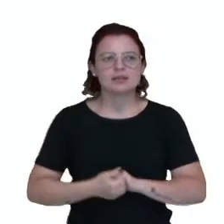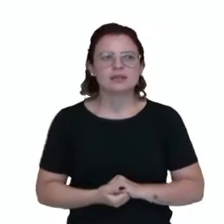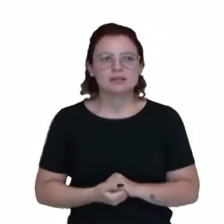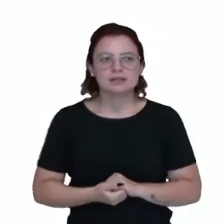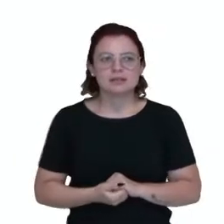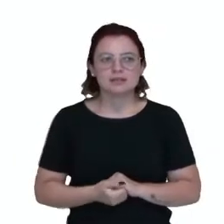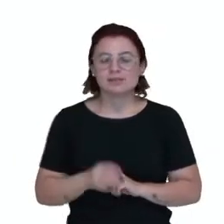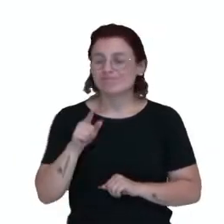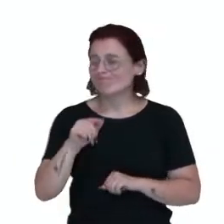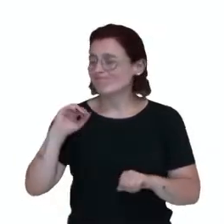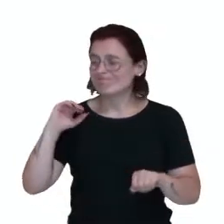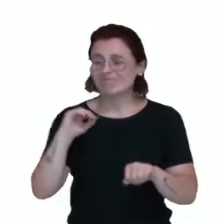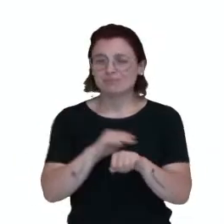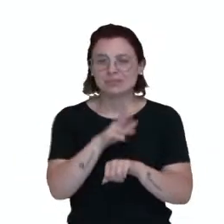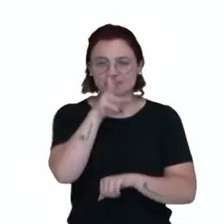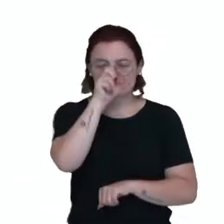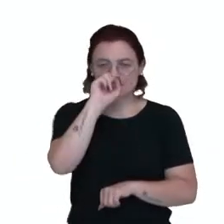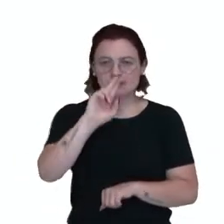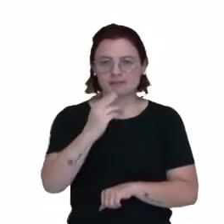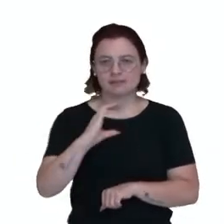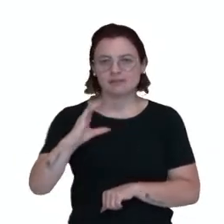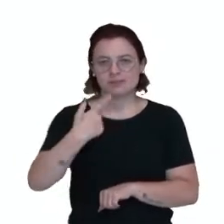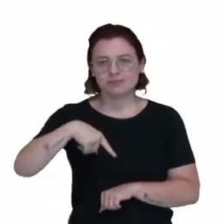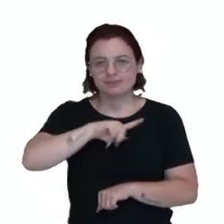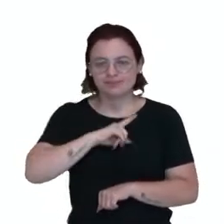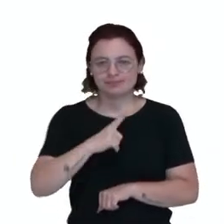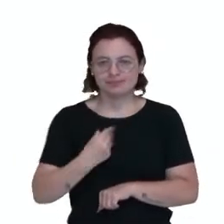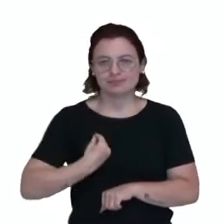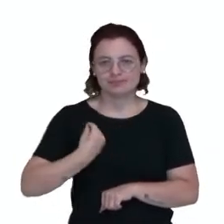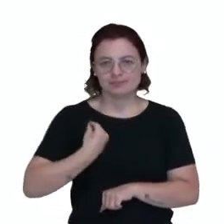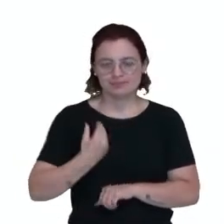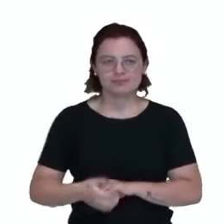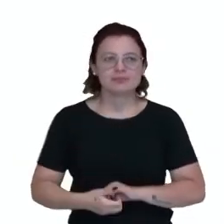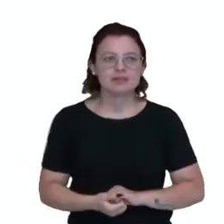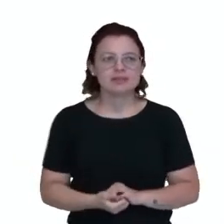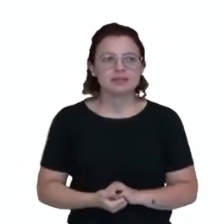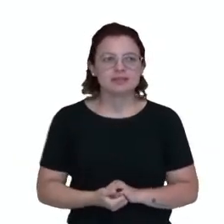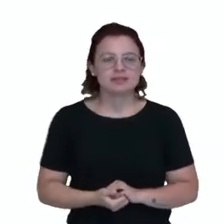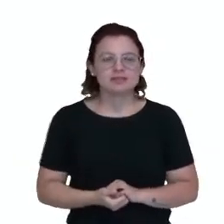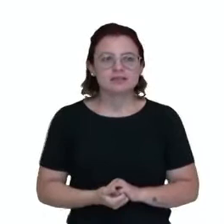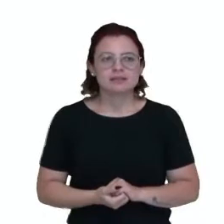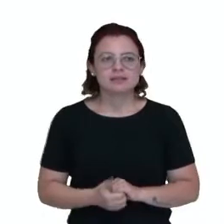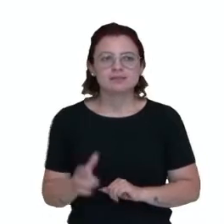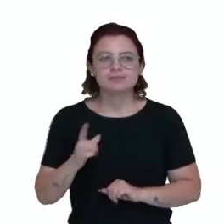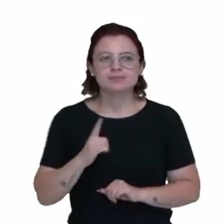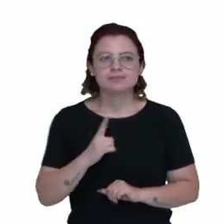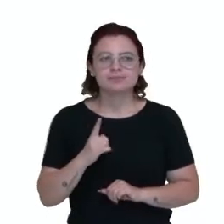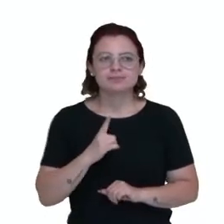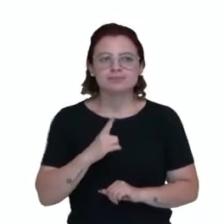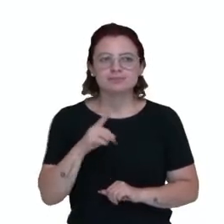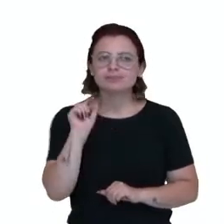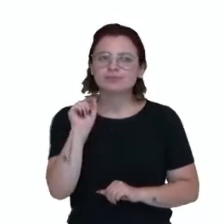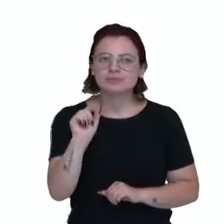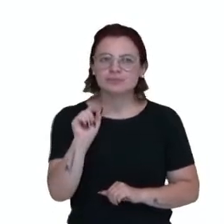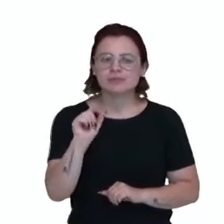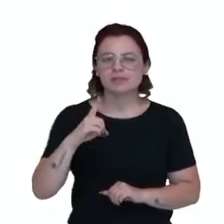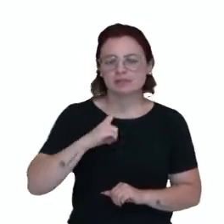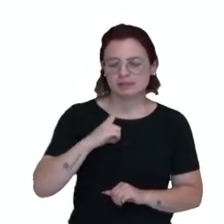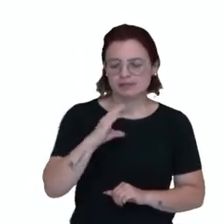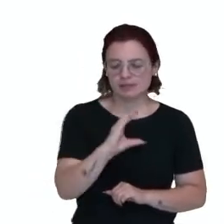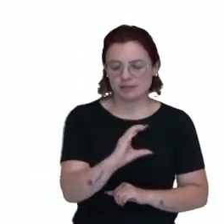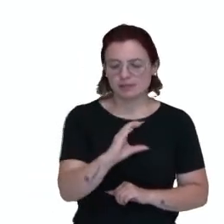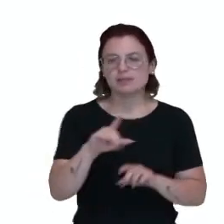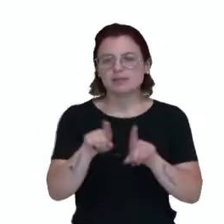nós temos, tá? Então, o petróleo são formados somente de carbonos